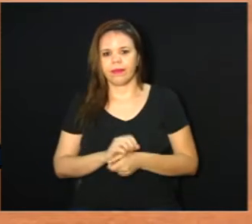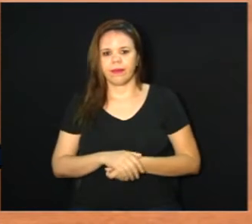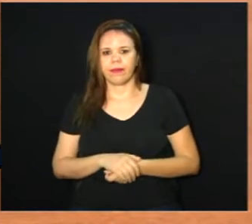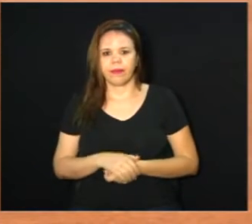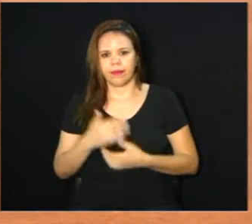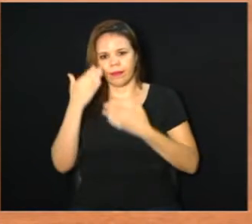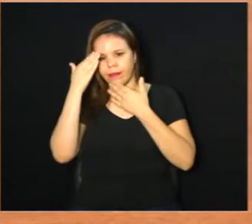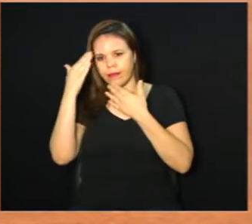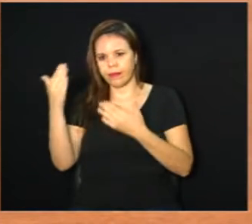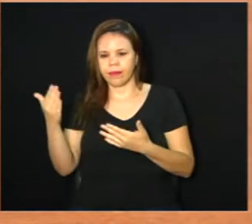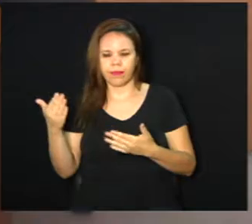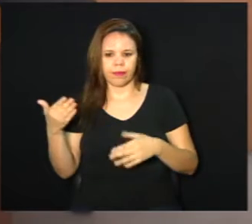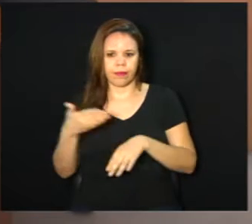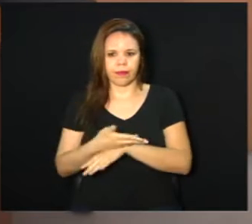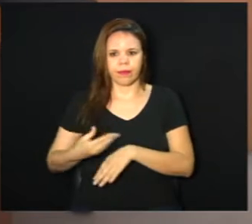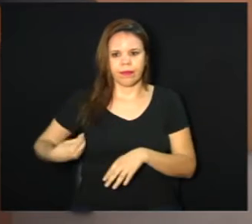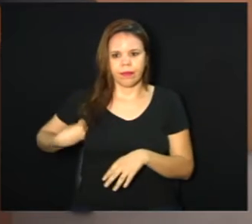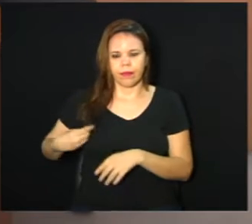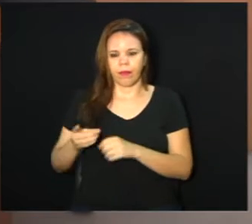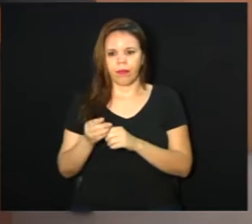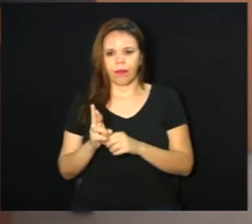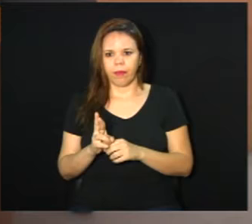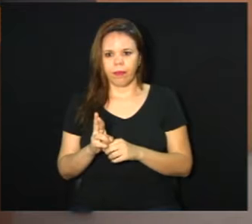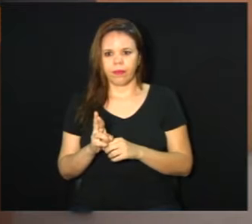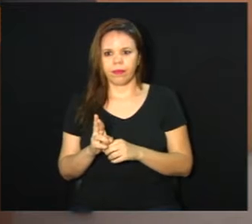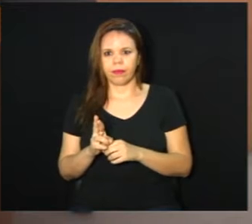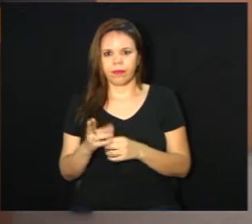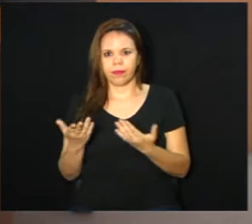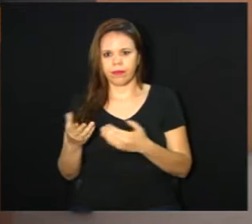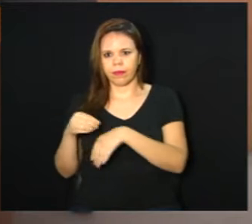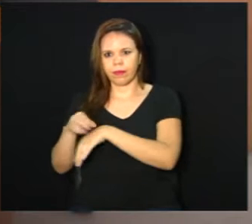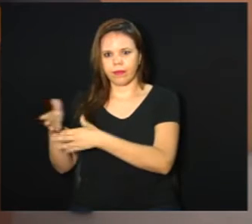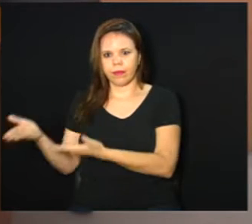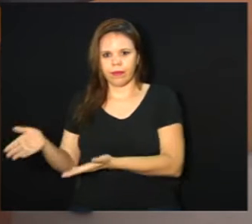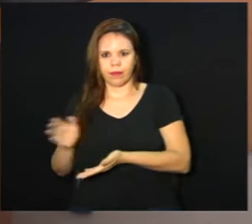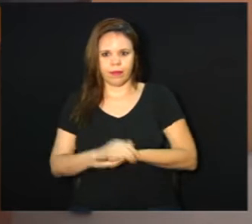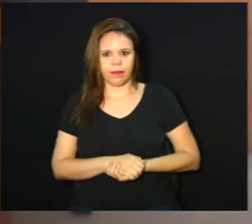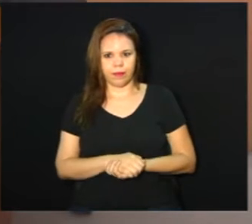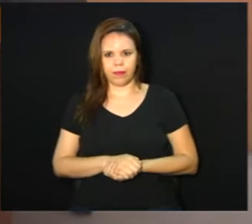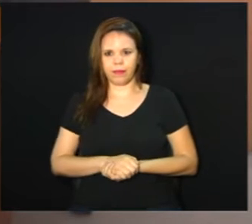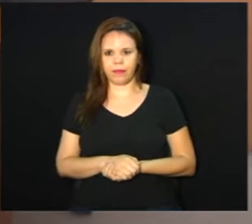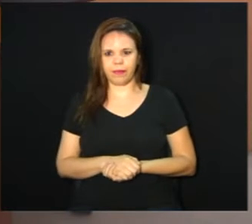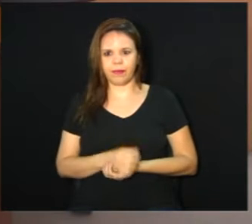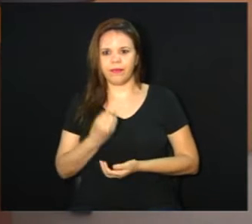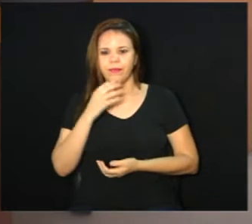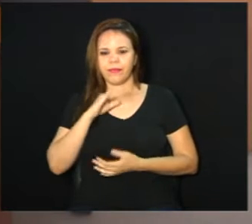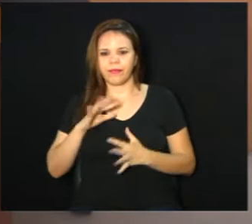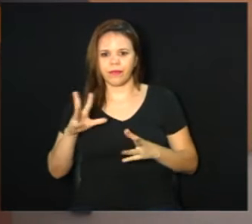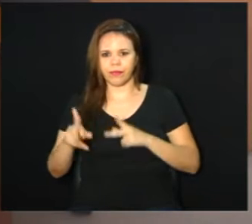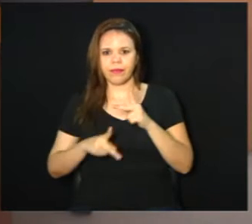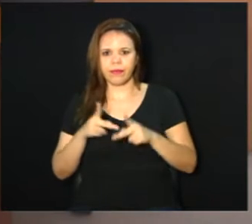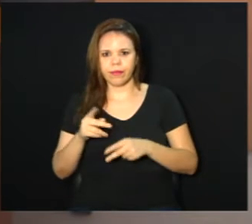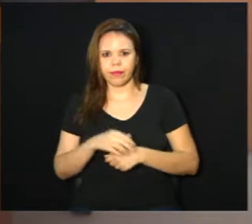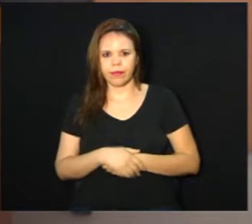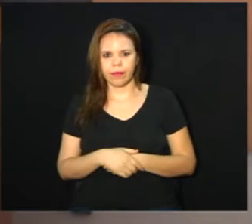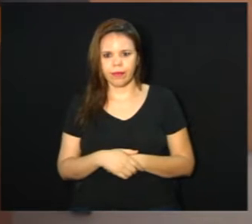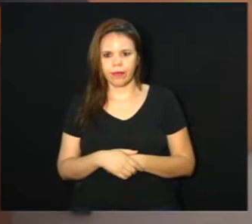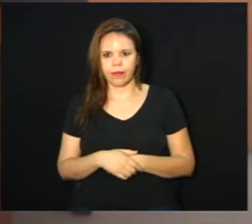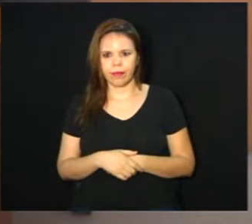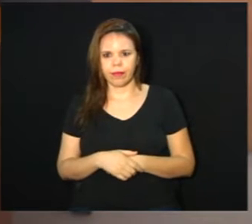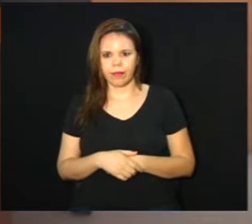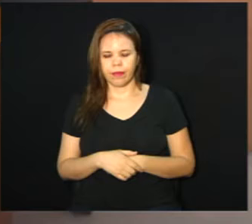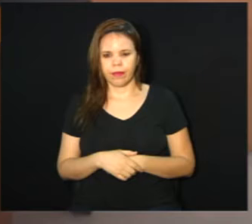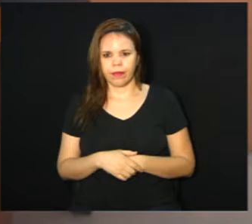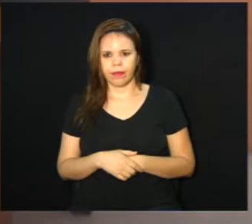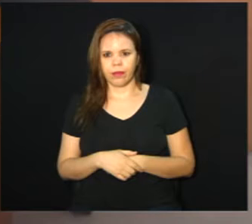Muito obrigado pela sua presença, doutor. Eu passo a palavra a você, então. Bom, boa tarde a todos. Agradeço ao